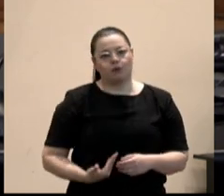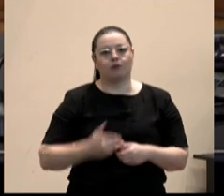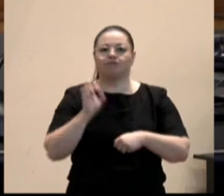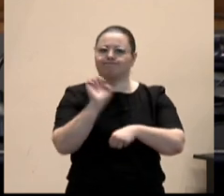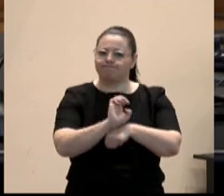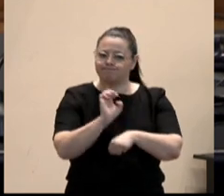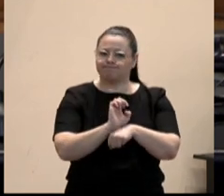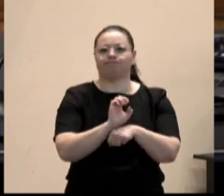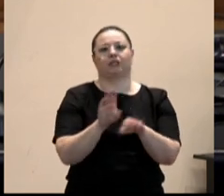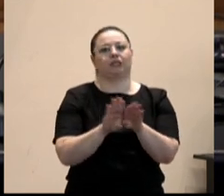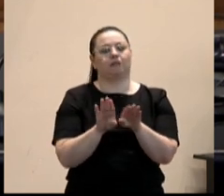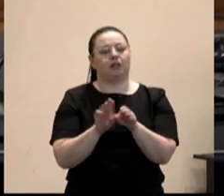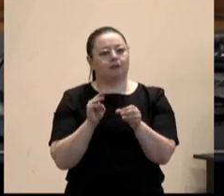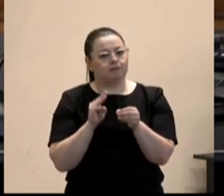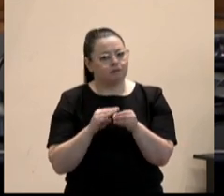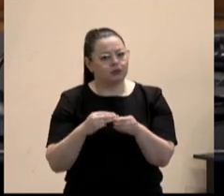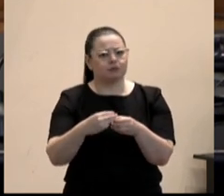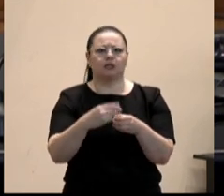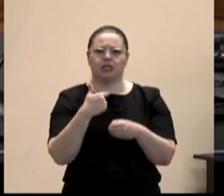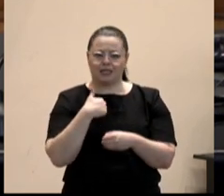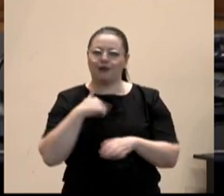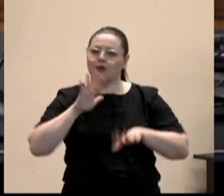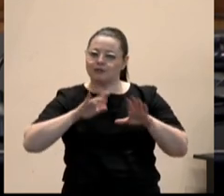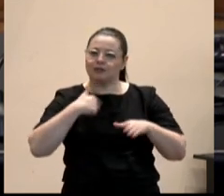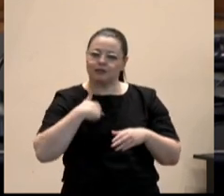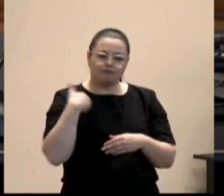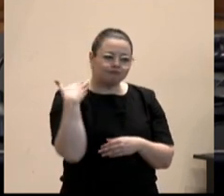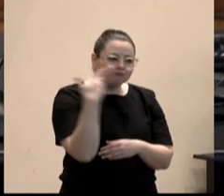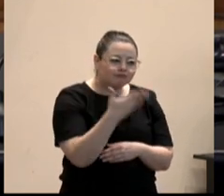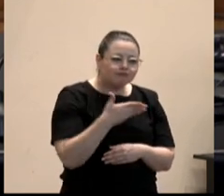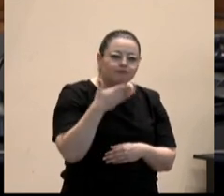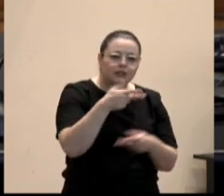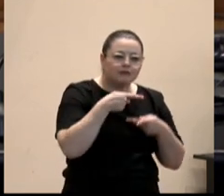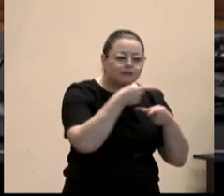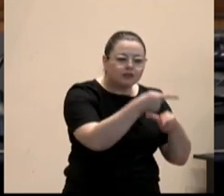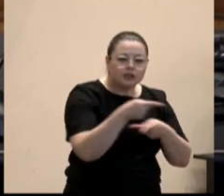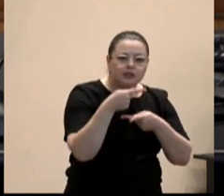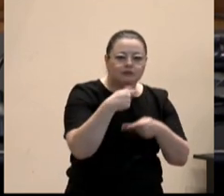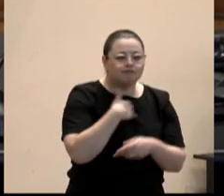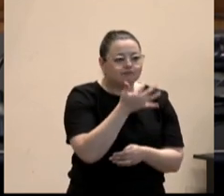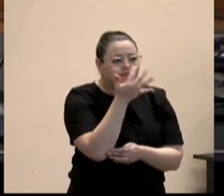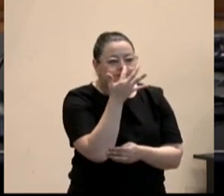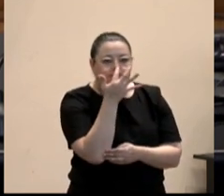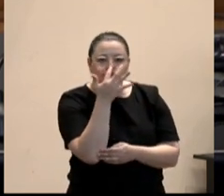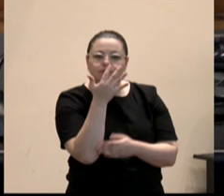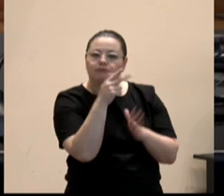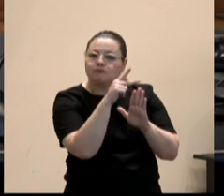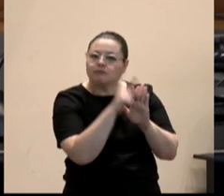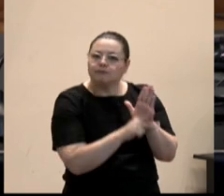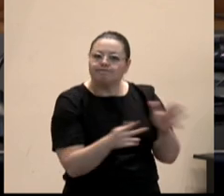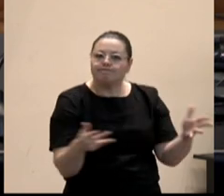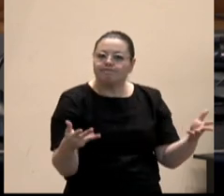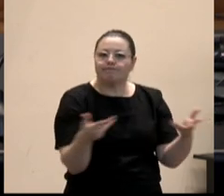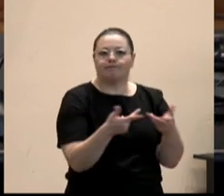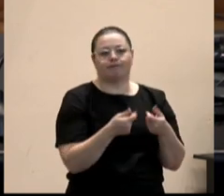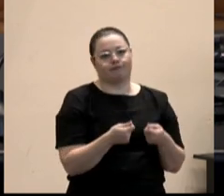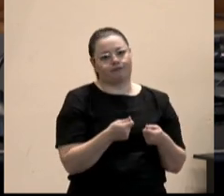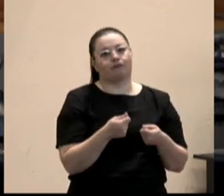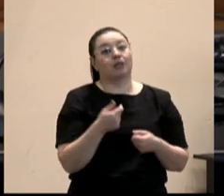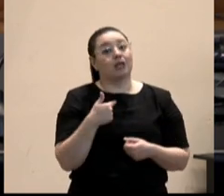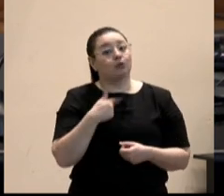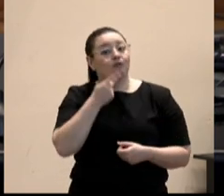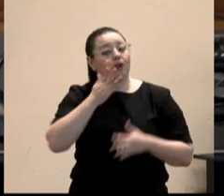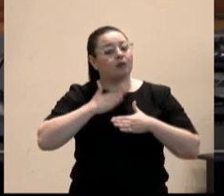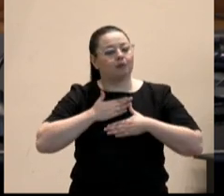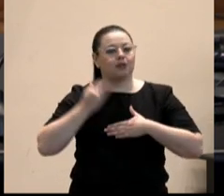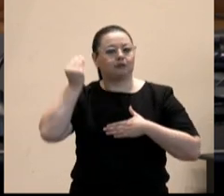e municipais que eu visito com trabalhos espetaculares. Estou dando exemplo aqui concreto do que eu